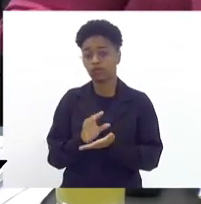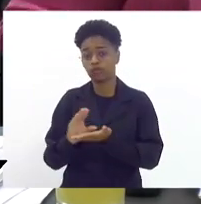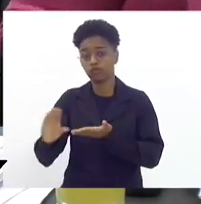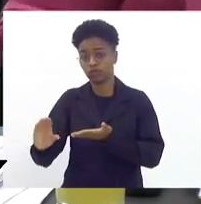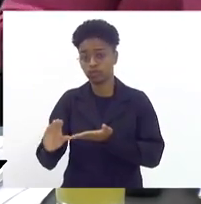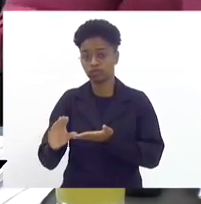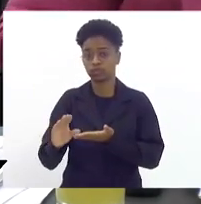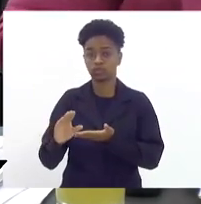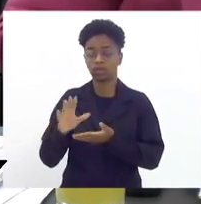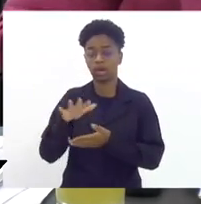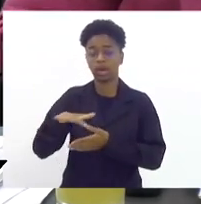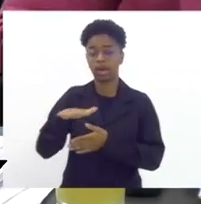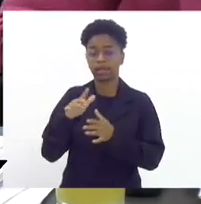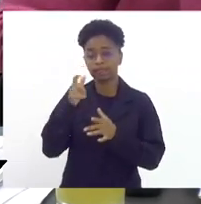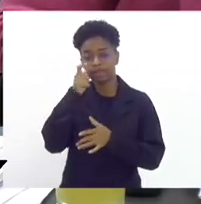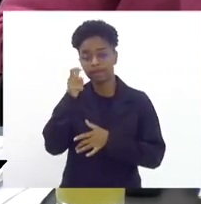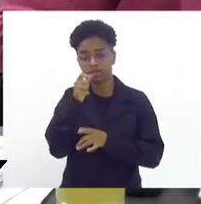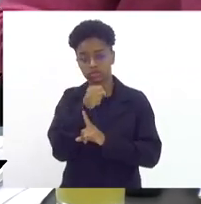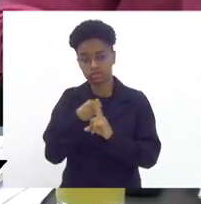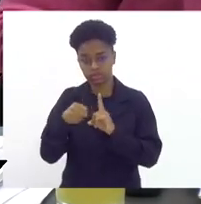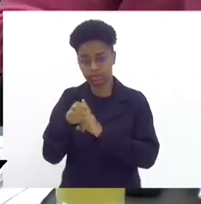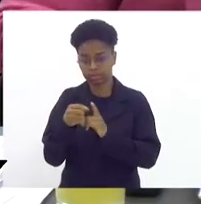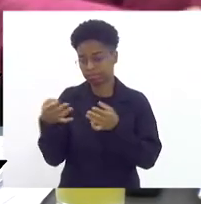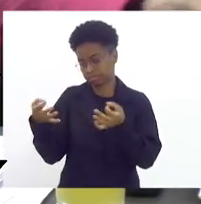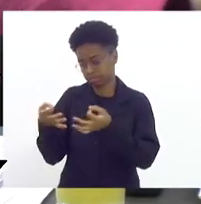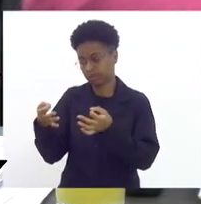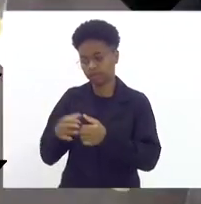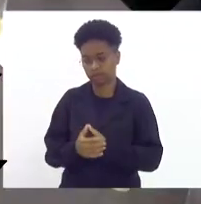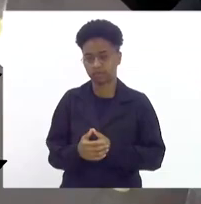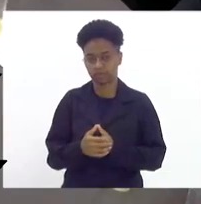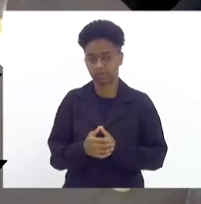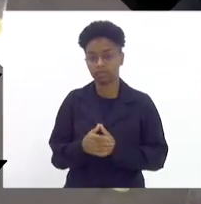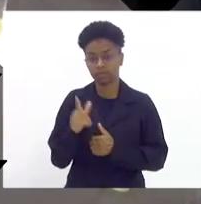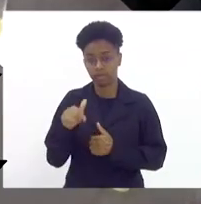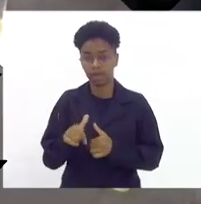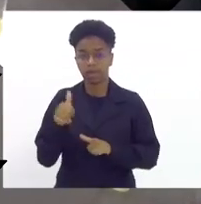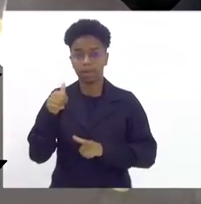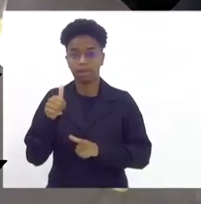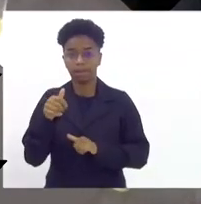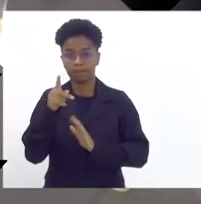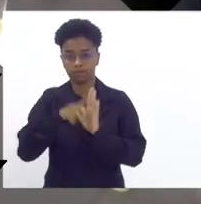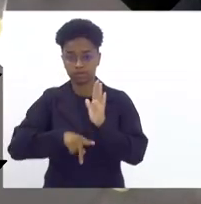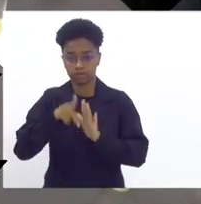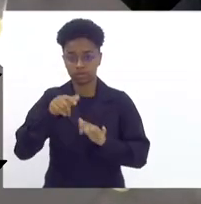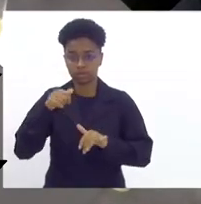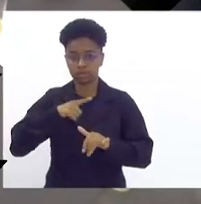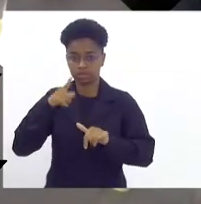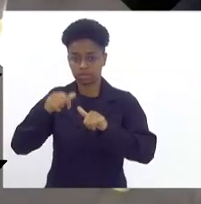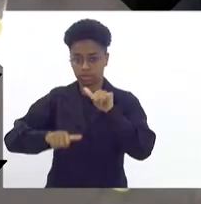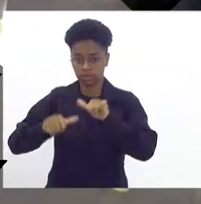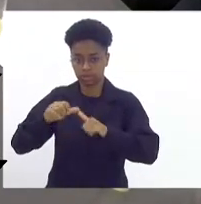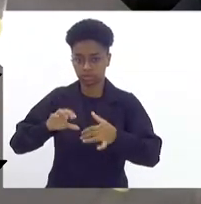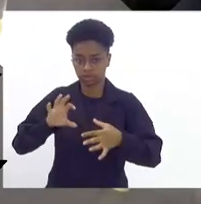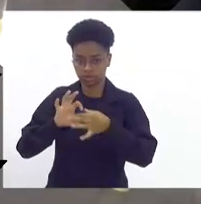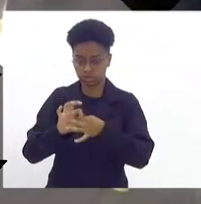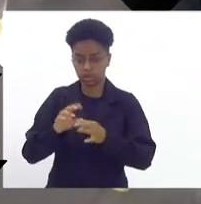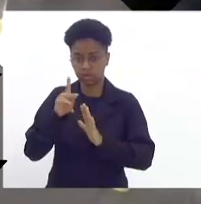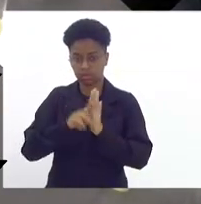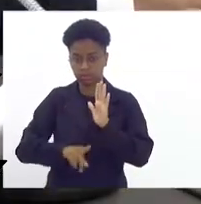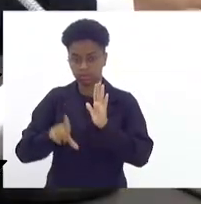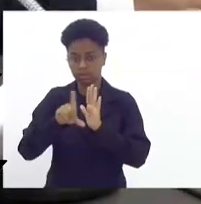Habitação de Interesse Social. Perfeito. Então, projeto com vista conjunta para o deputado Luiz Paulo. Projeto de